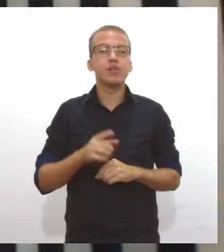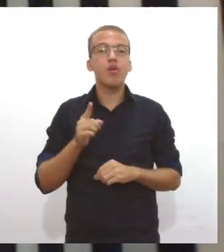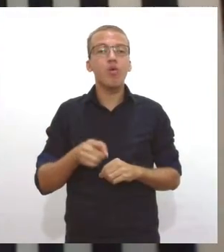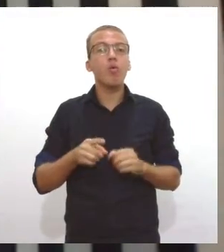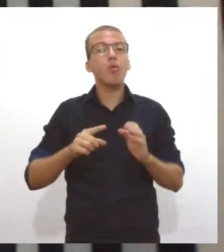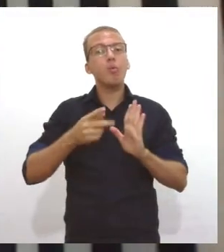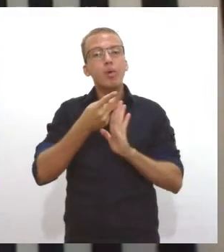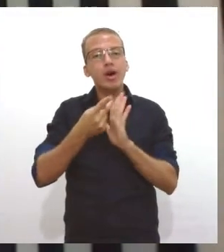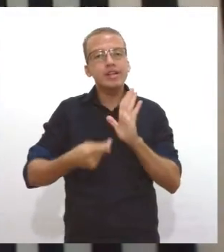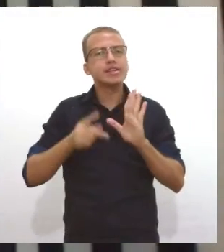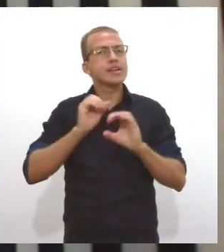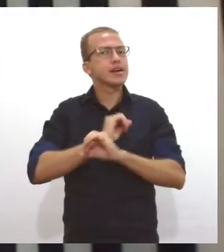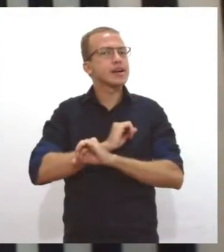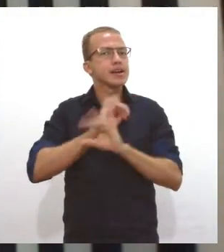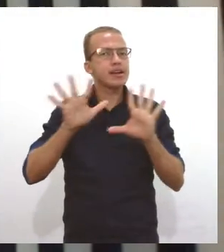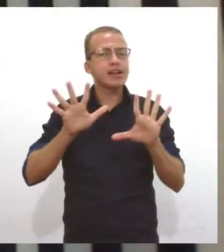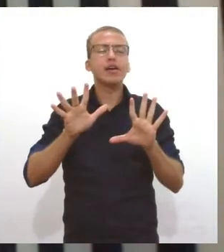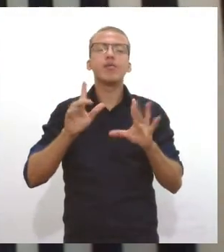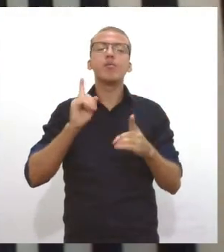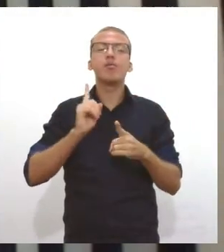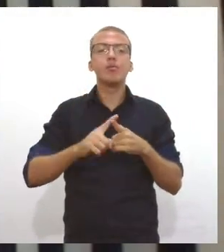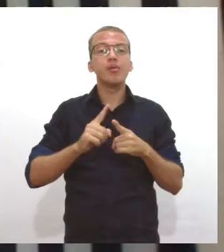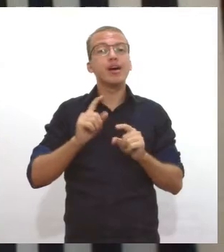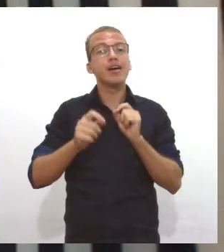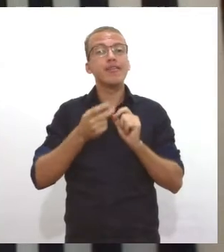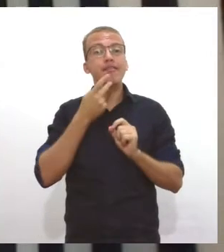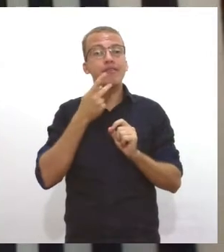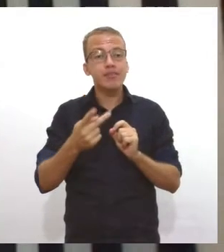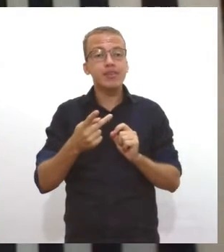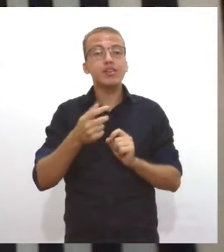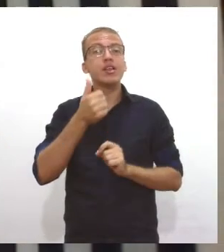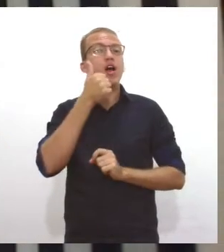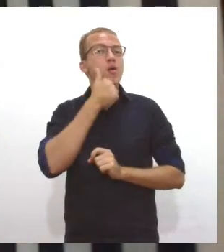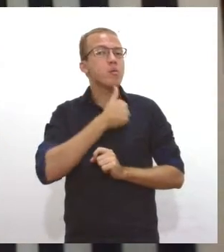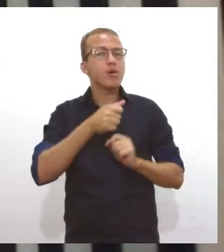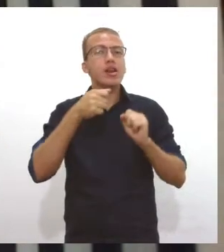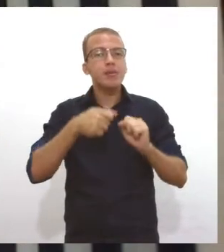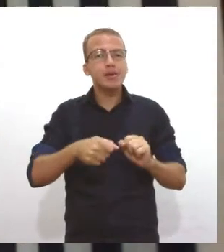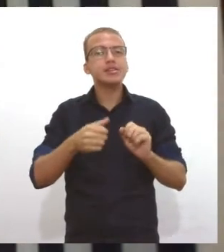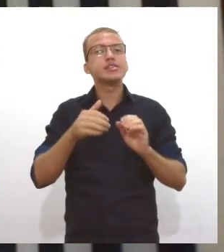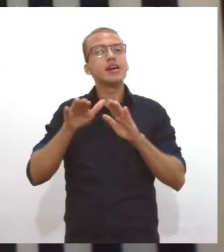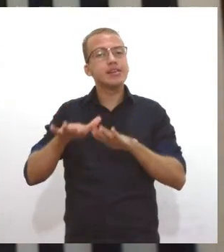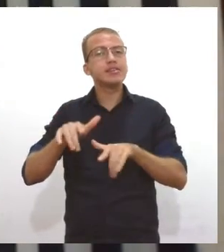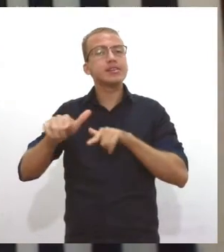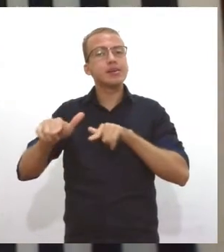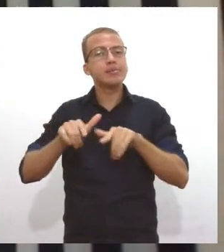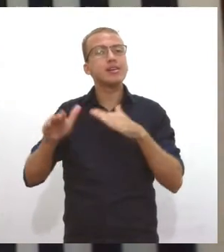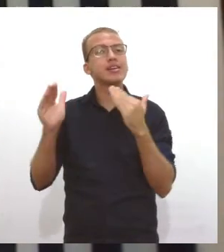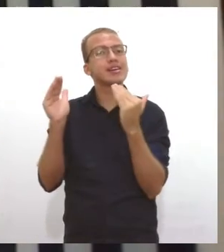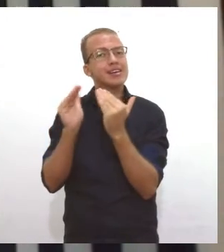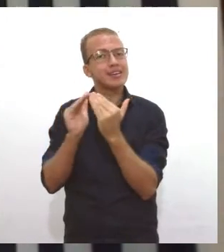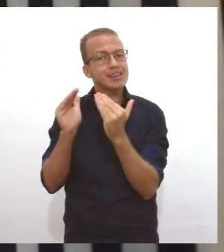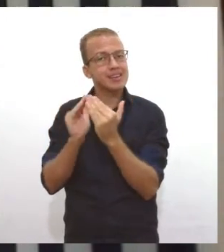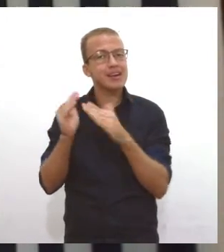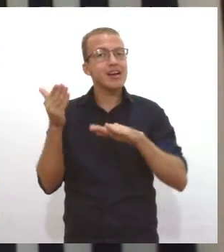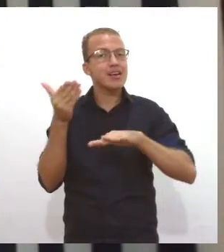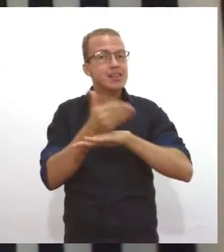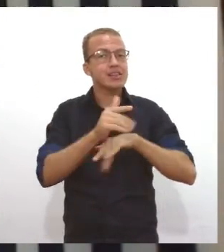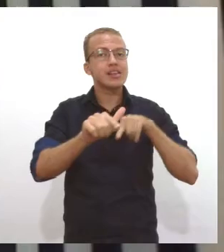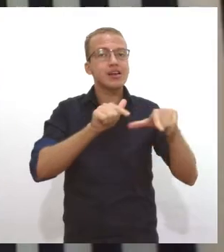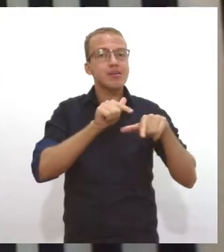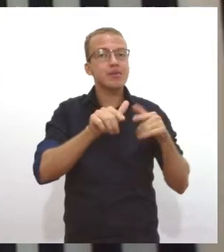nesse sentido as mulheres são afastadas com 100 porcento da sua remuneração salarial nós porque não faria